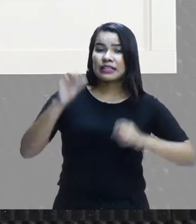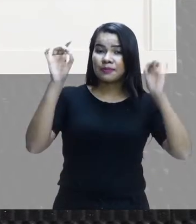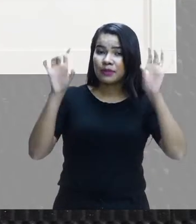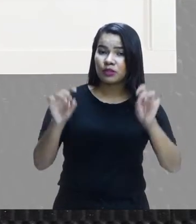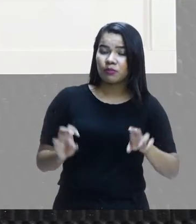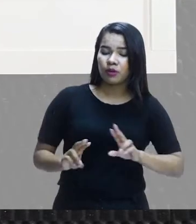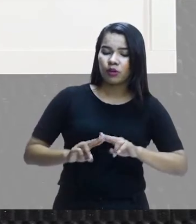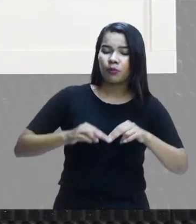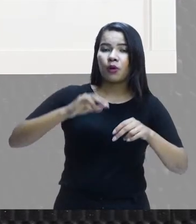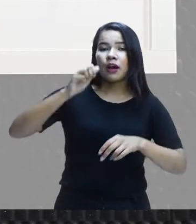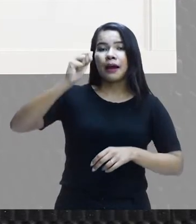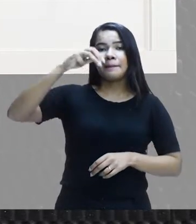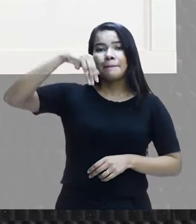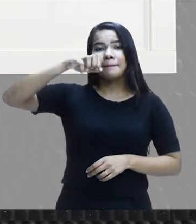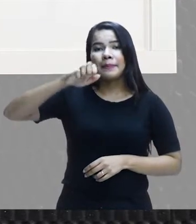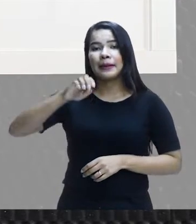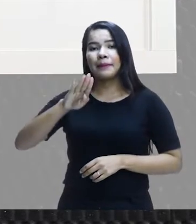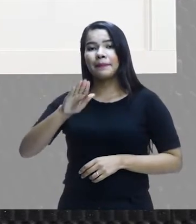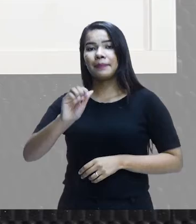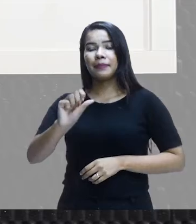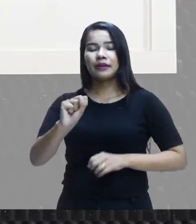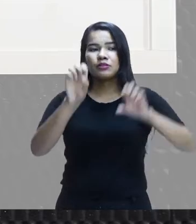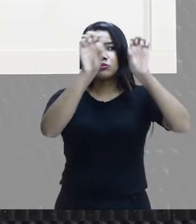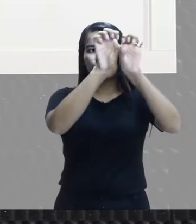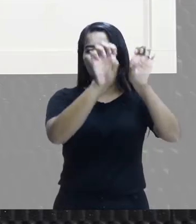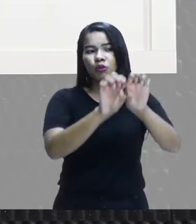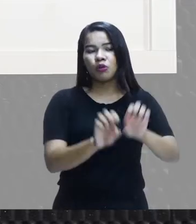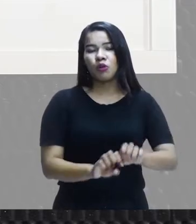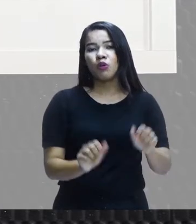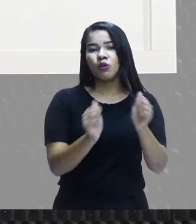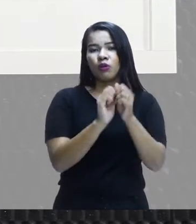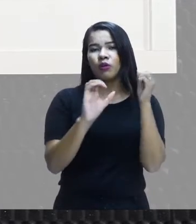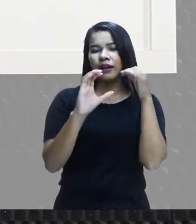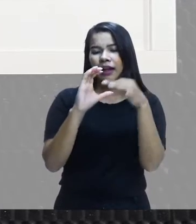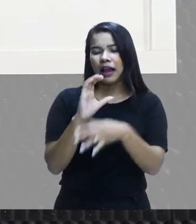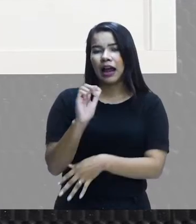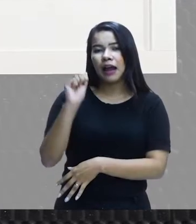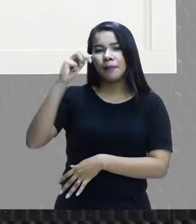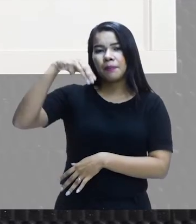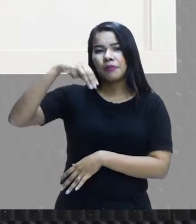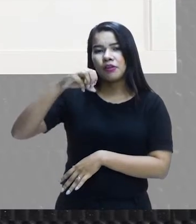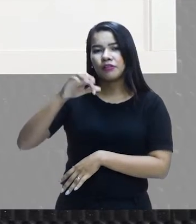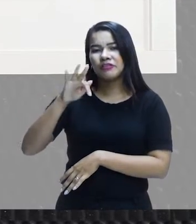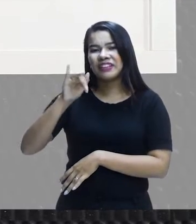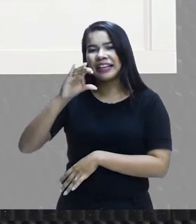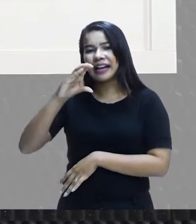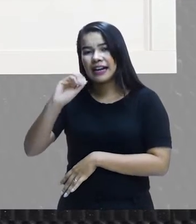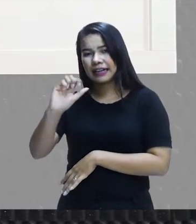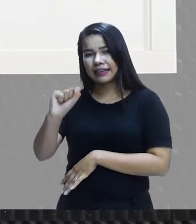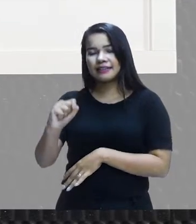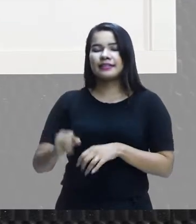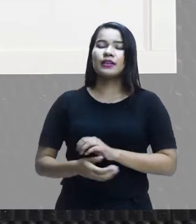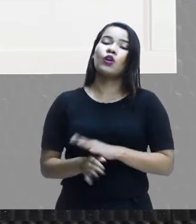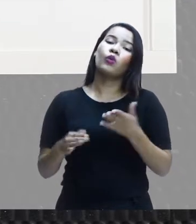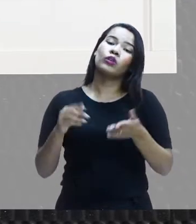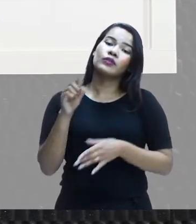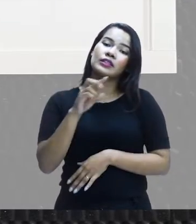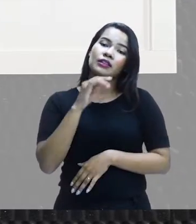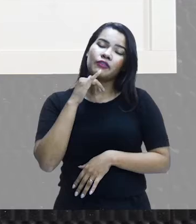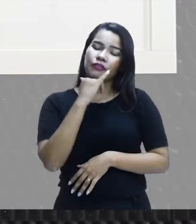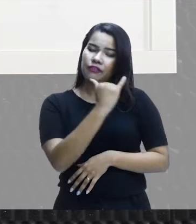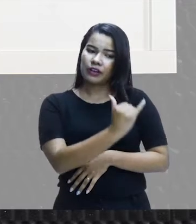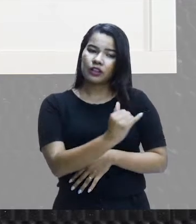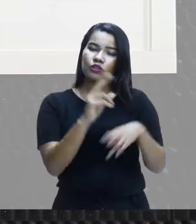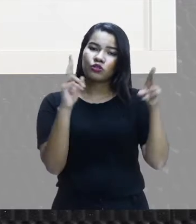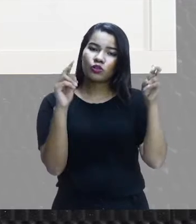amebas, estruturas com característica amórfica ou estrutura amorfa. Quando você fala